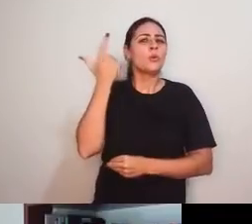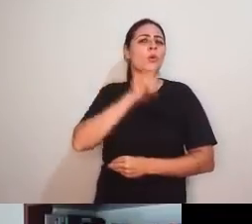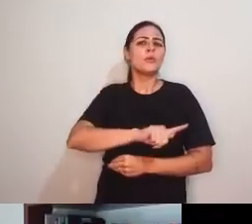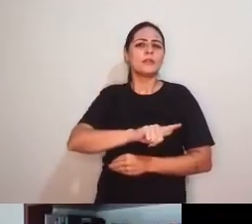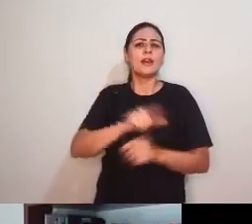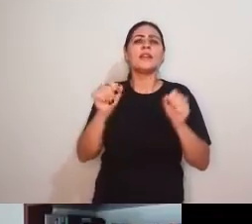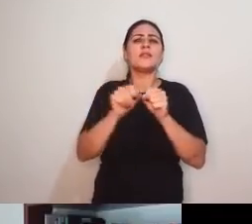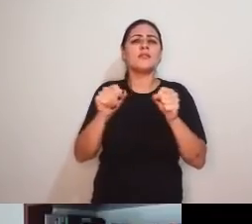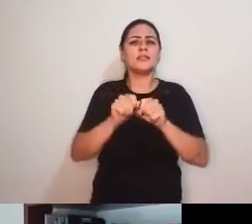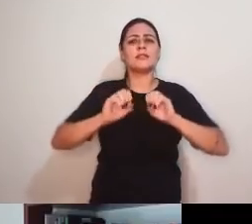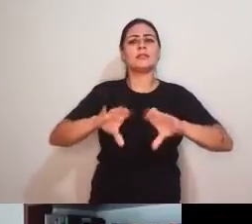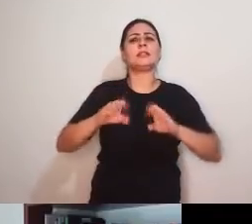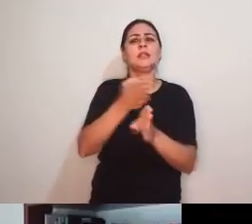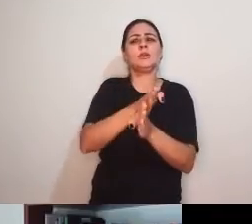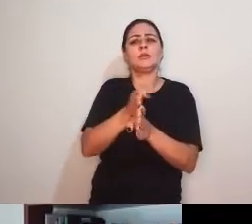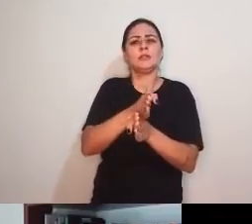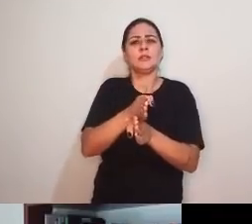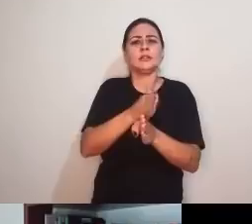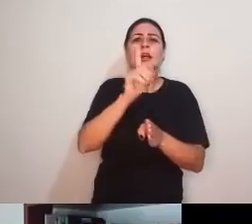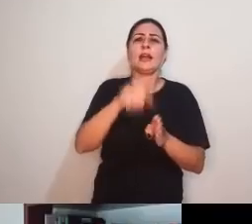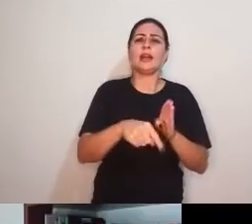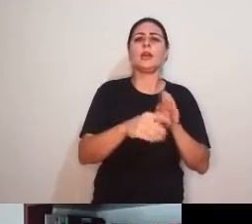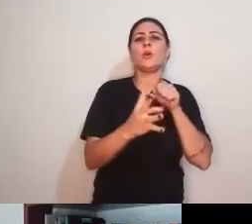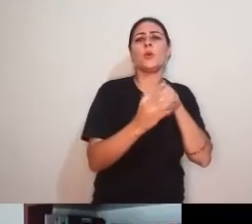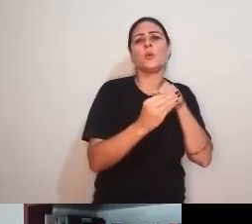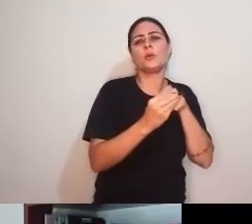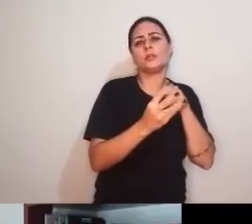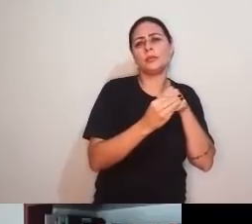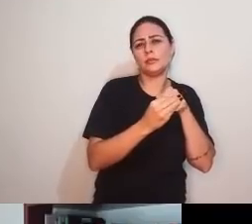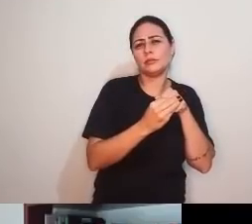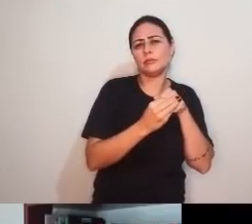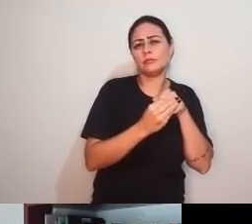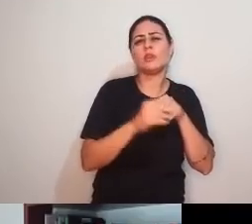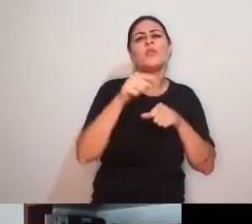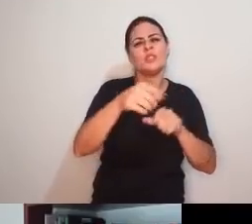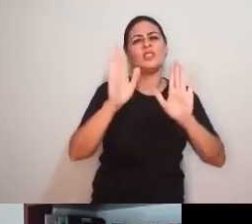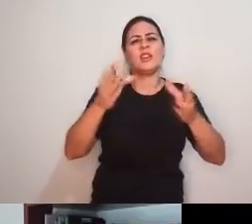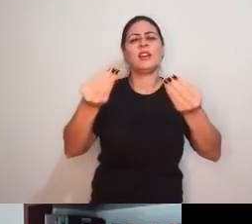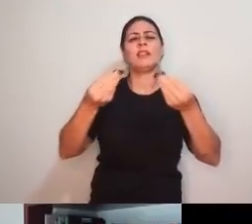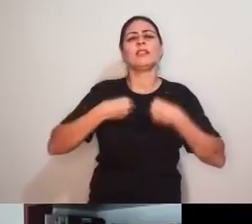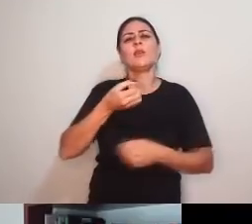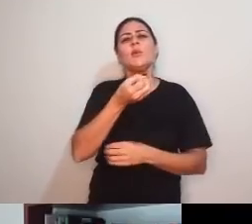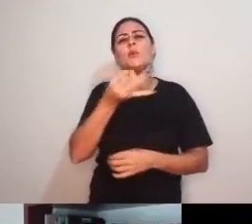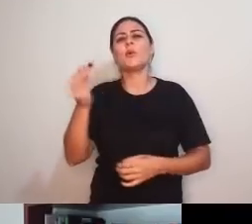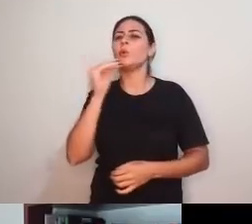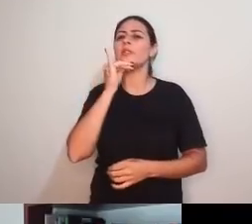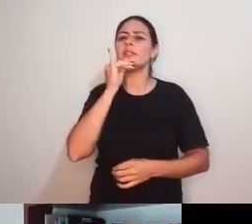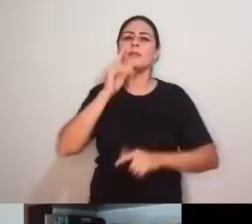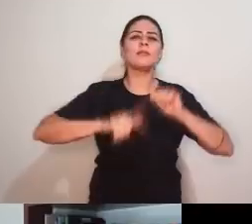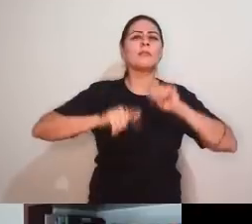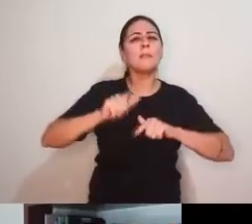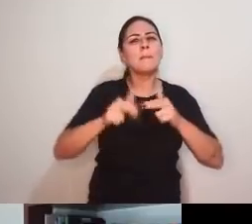conhecimentos? O senhor poderia dar, né? Eu acho assim, já deu alguns exemplos de instrumentos que a gente pode usar, além desses instrumentos,